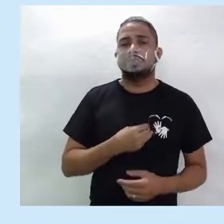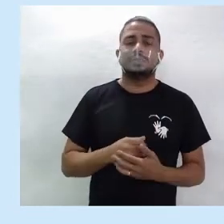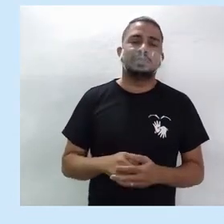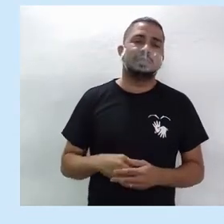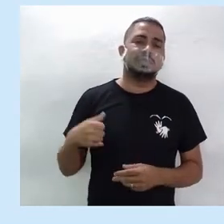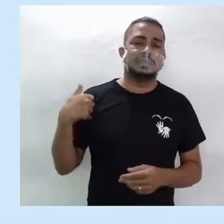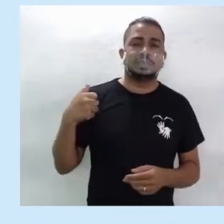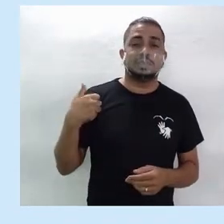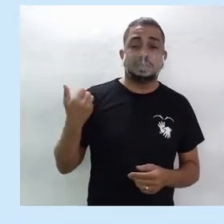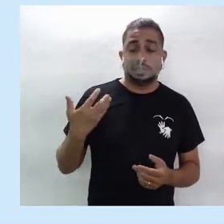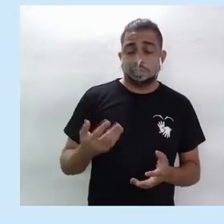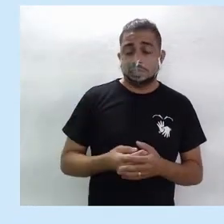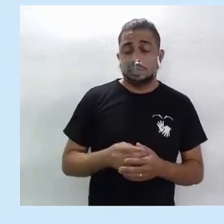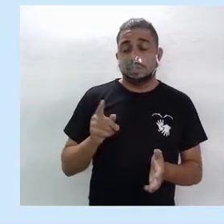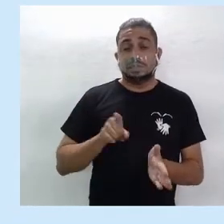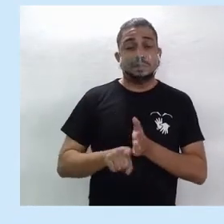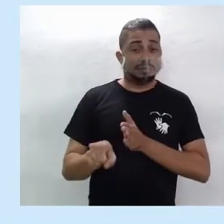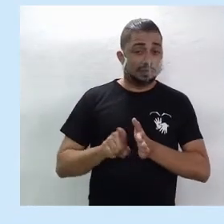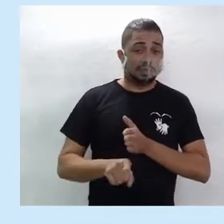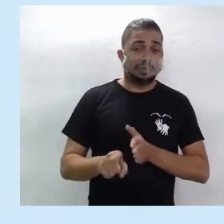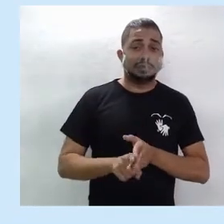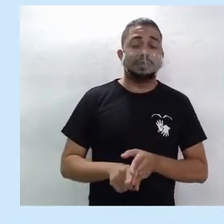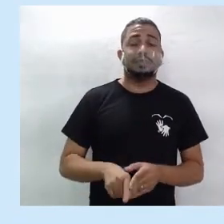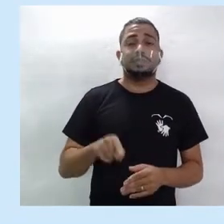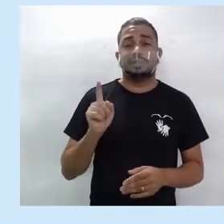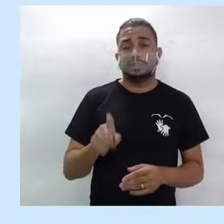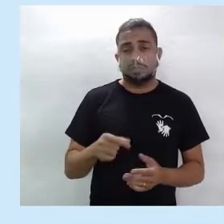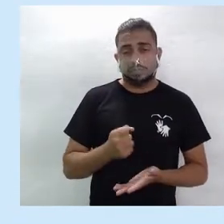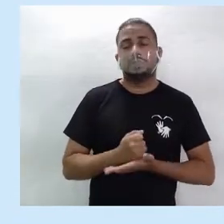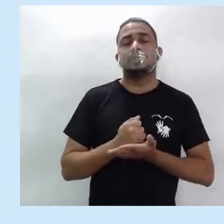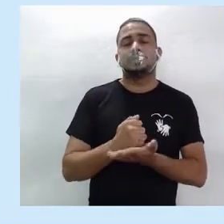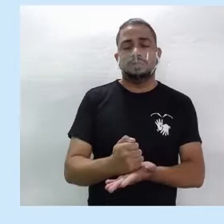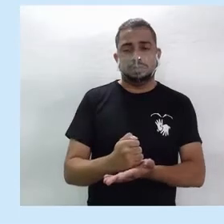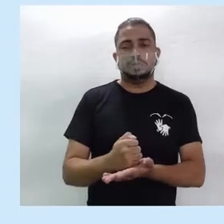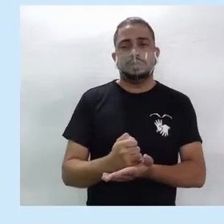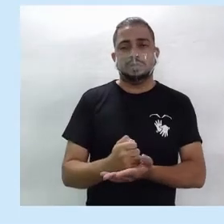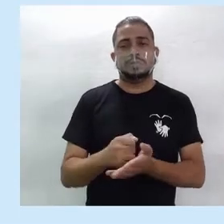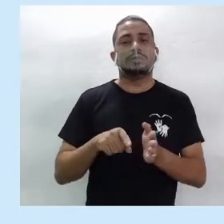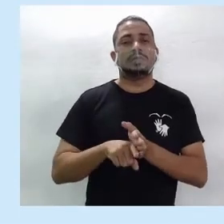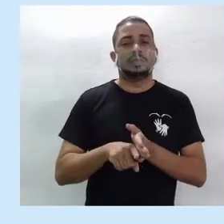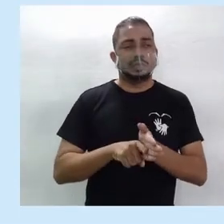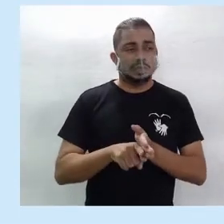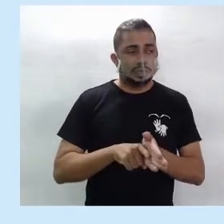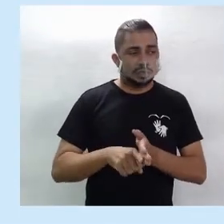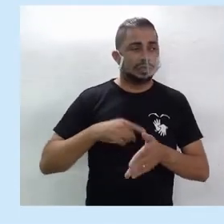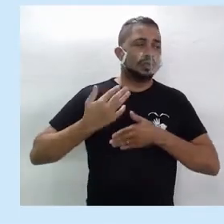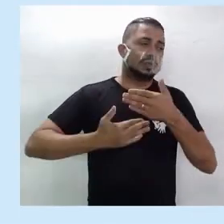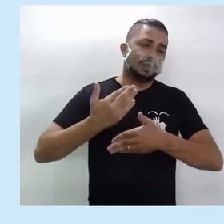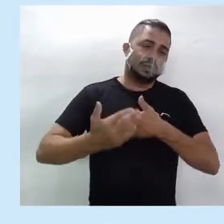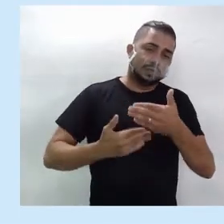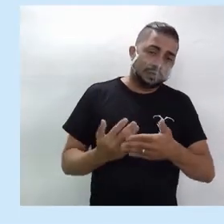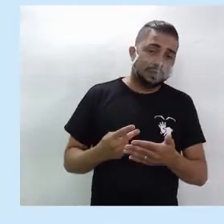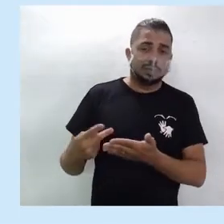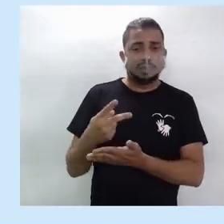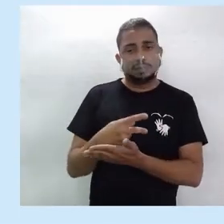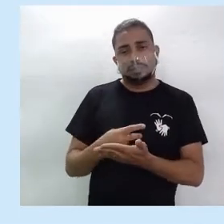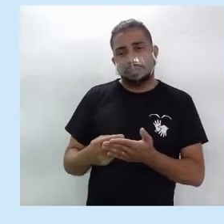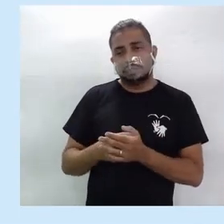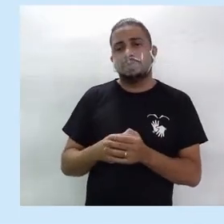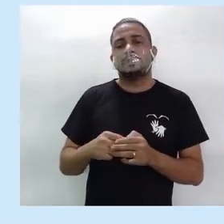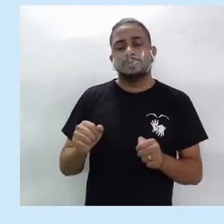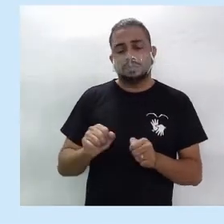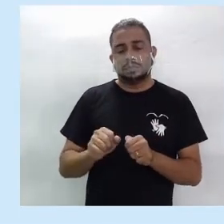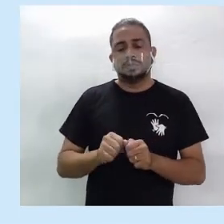essas perguntas, isso contribui para que essas pesquisas aí, para o desenvolvimento desses mapas,